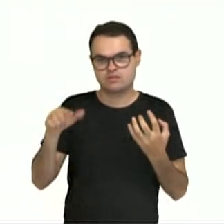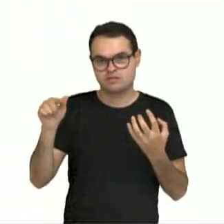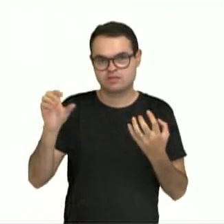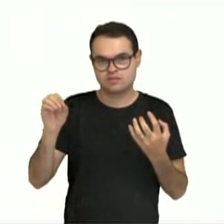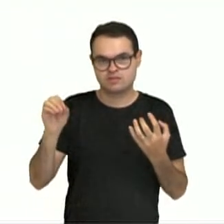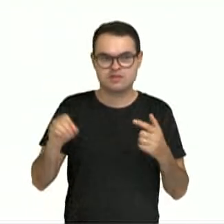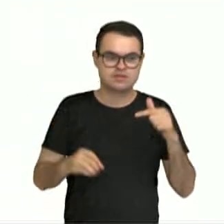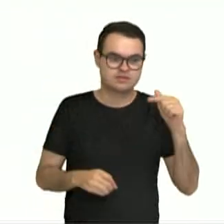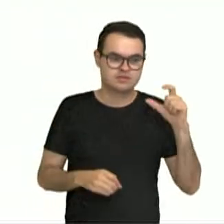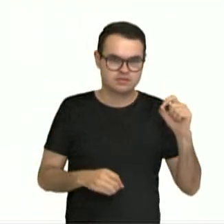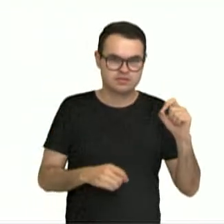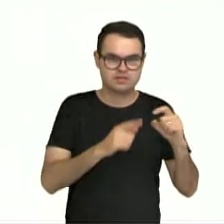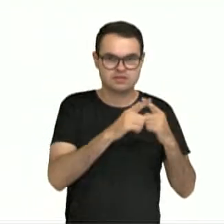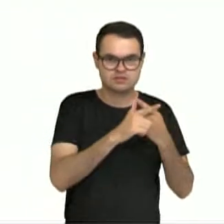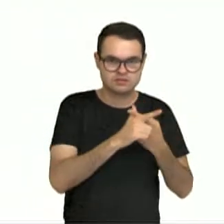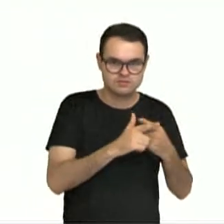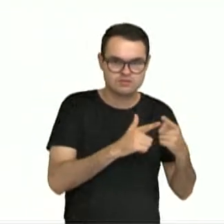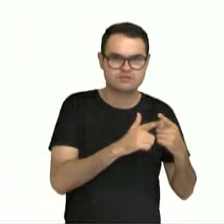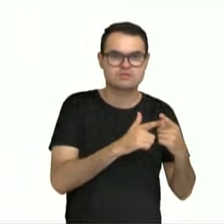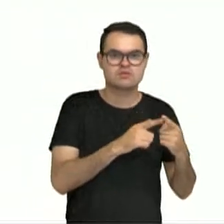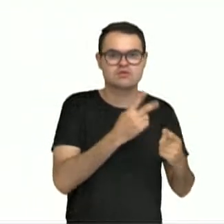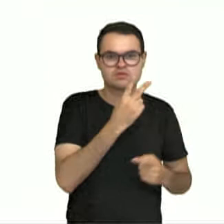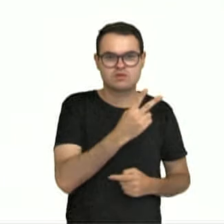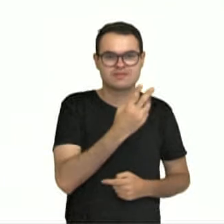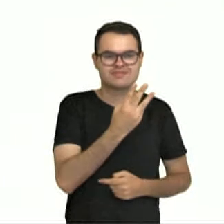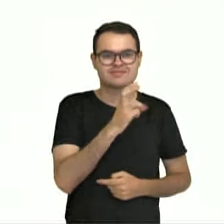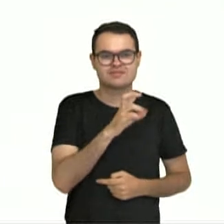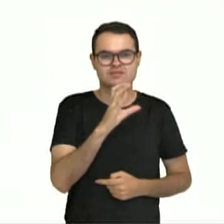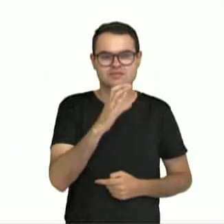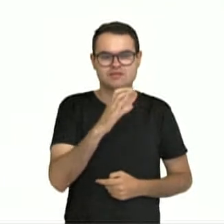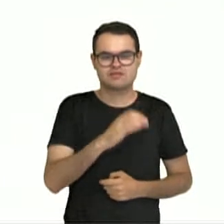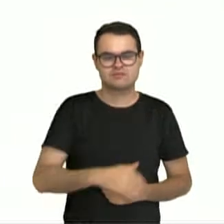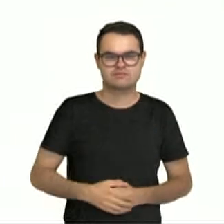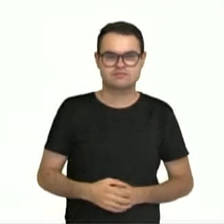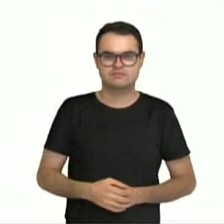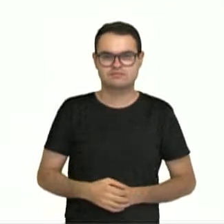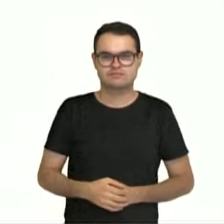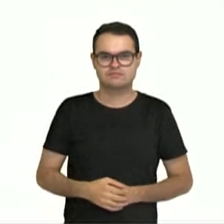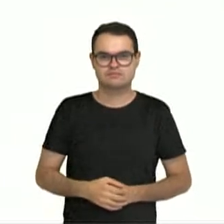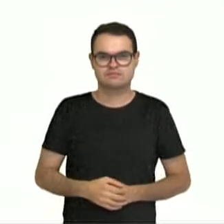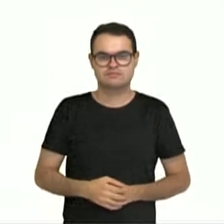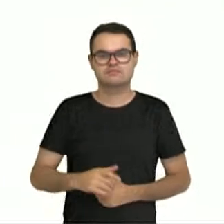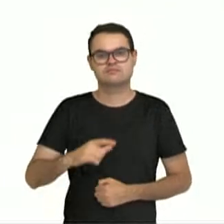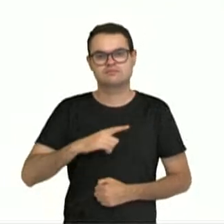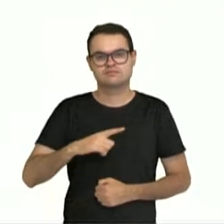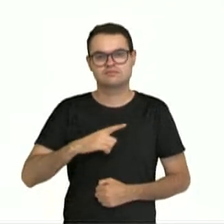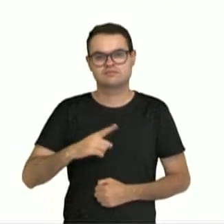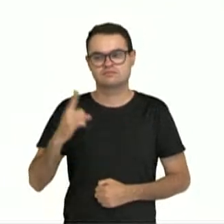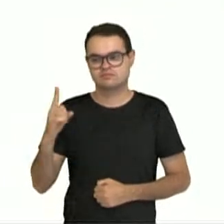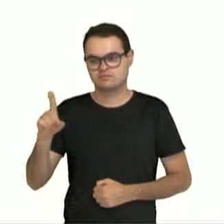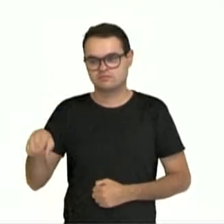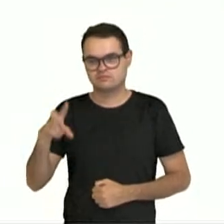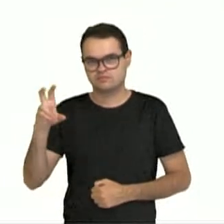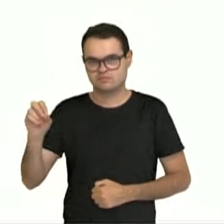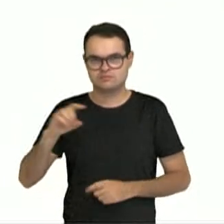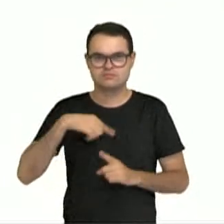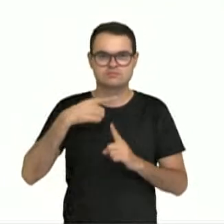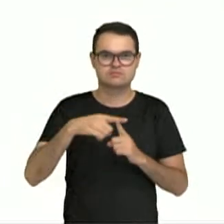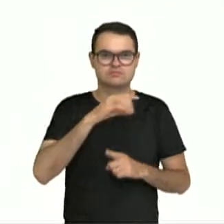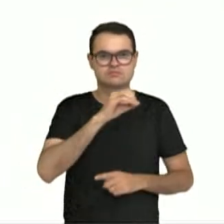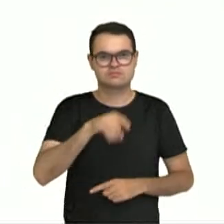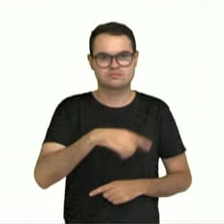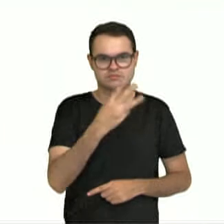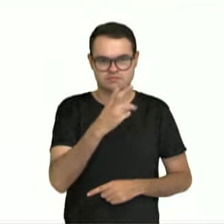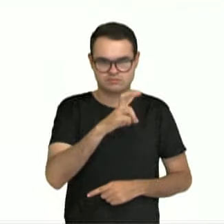70 centavos, se eu dividir por 2, vai dar 35 centavos, certo? Então, o que eu vou ter? 1,50 mais 35 centavos, eu